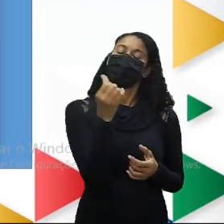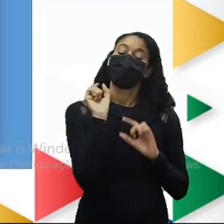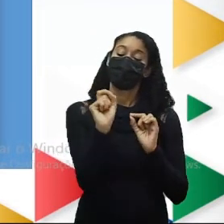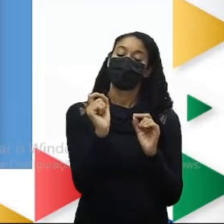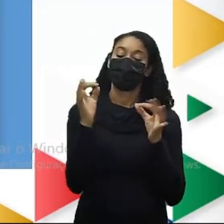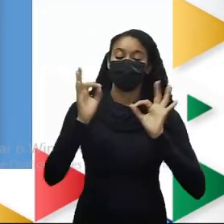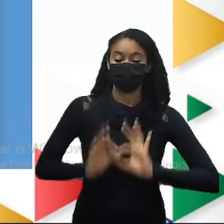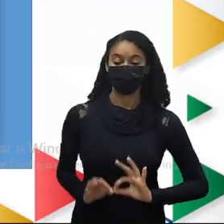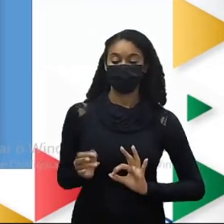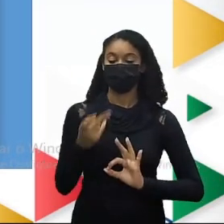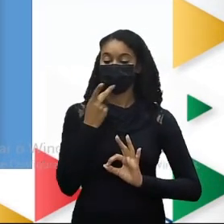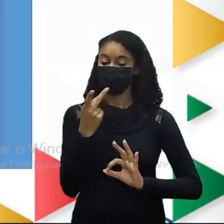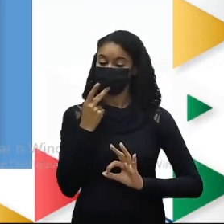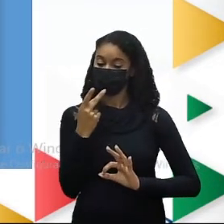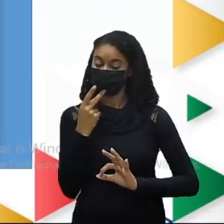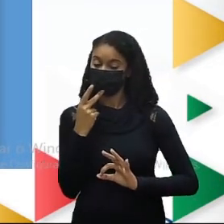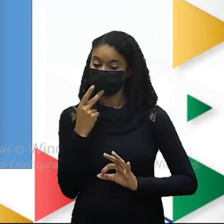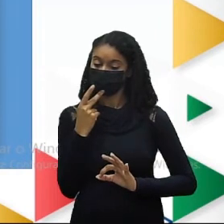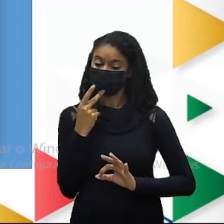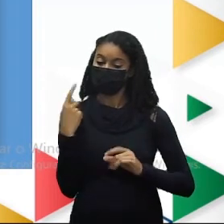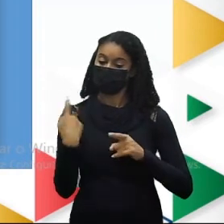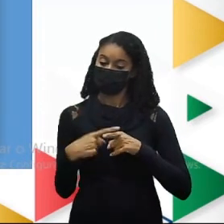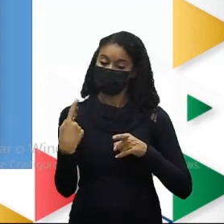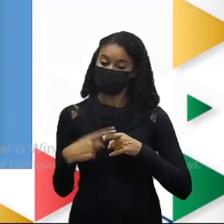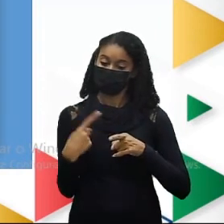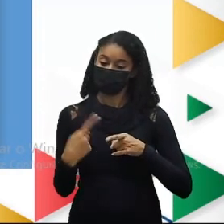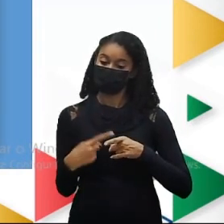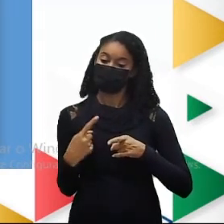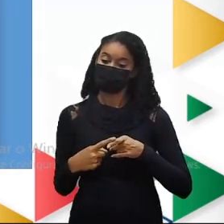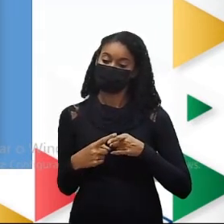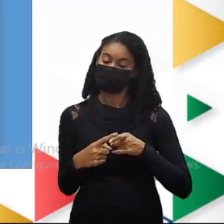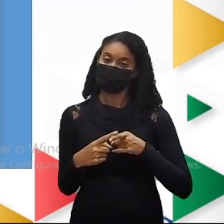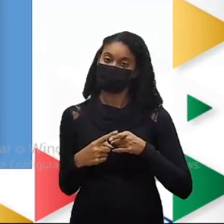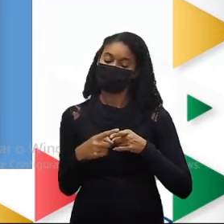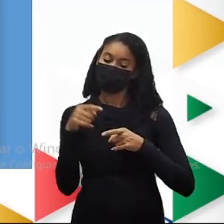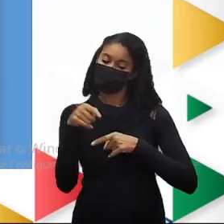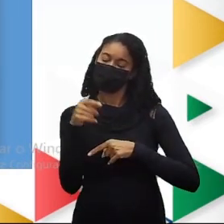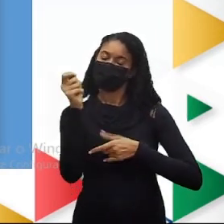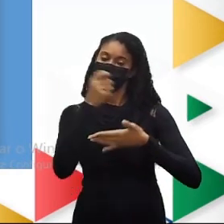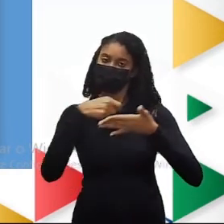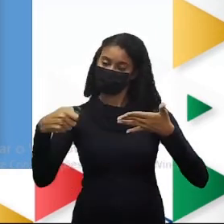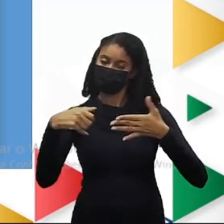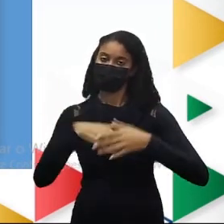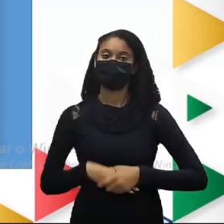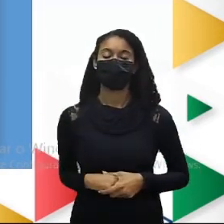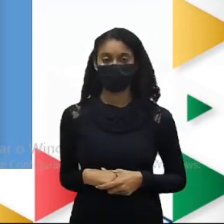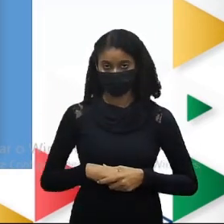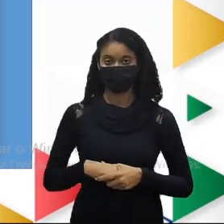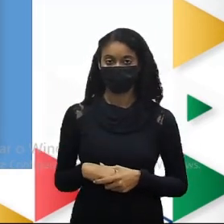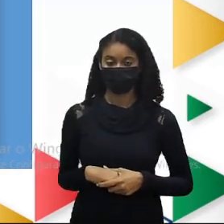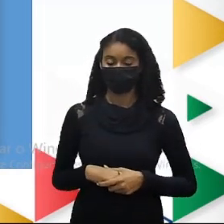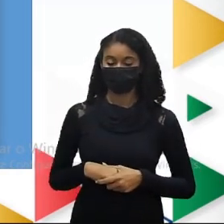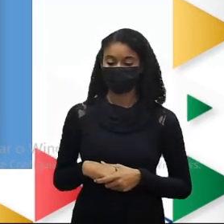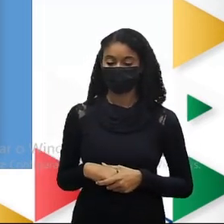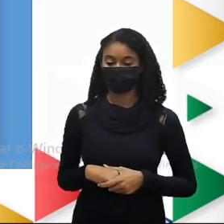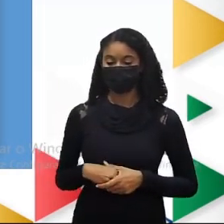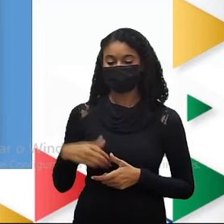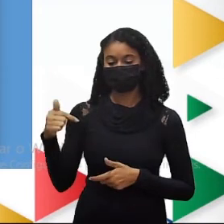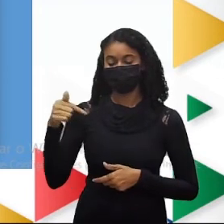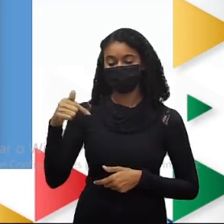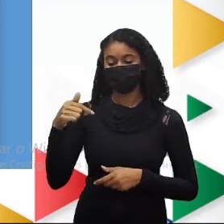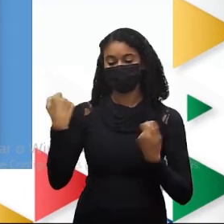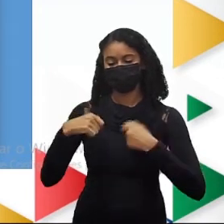assim, porque assim se escreve. Será mesmo? Sétimo mito, é preciso